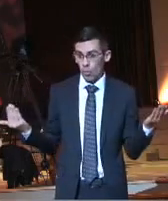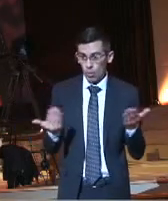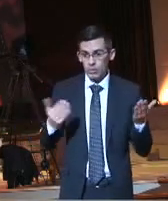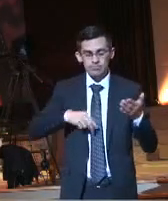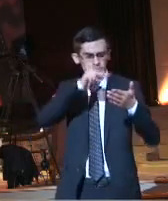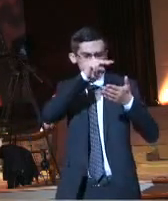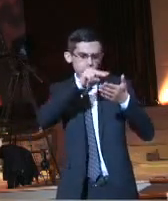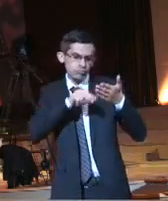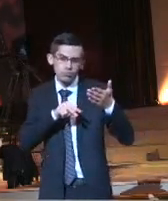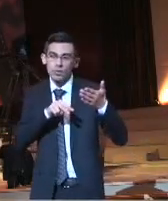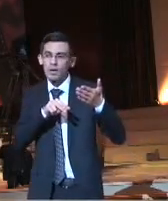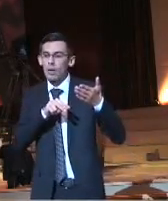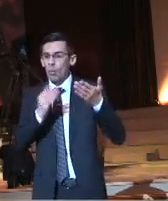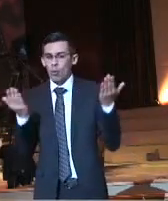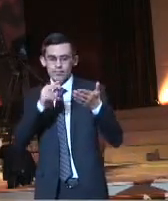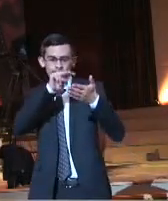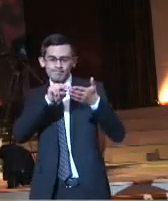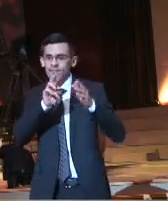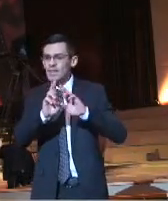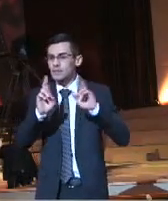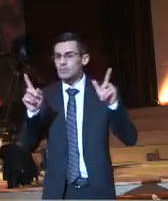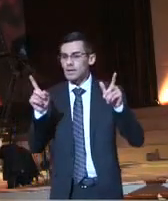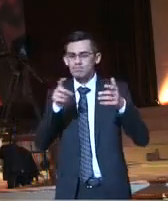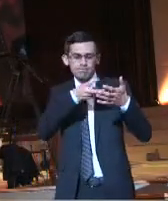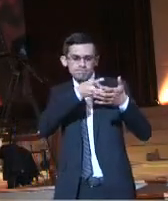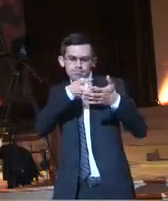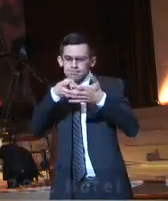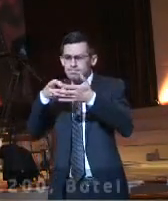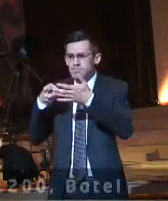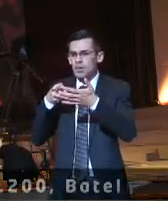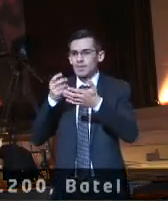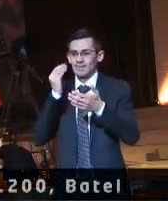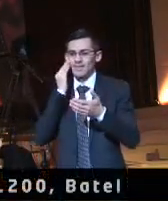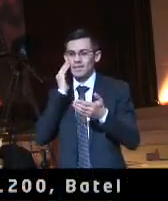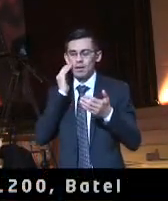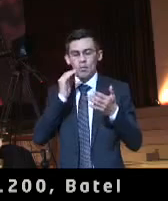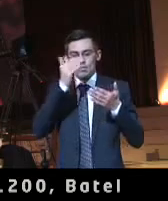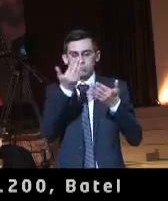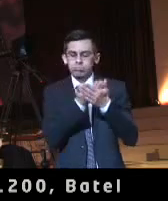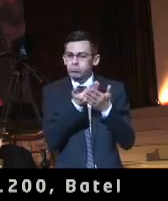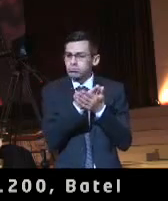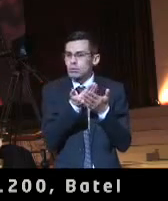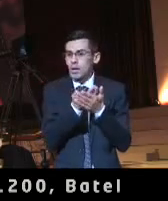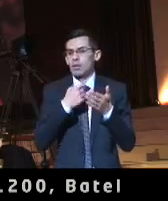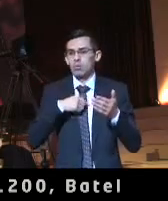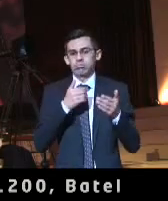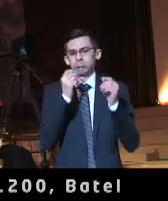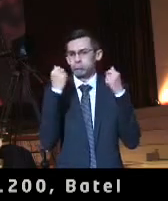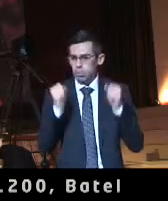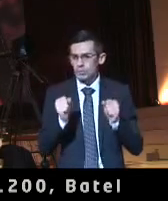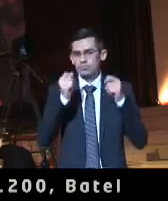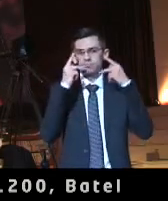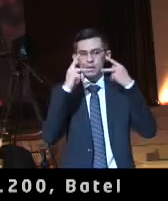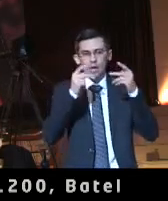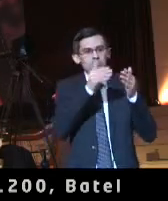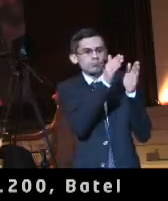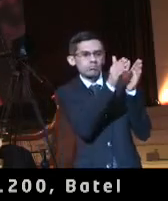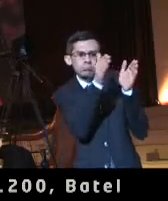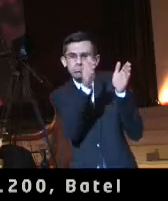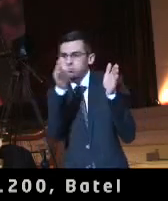esse livro de uma maneira diferente do que geralmente a gente olha para os livros da Bíblia. Eu gosto de pregar sequencialmente sobre o